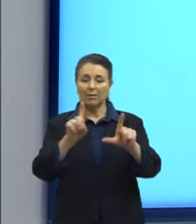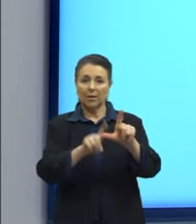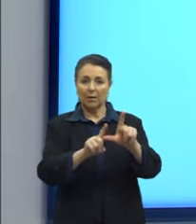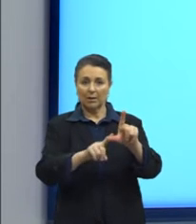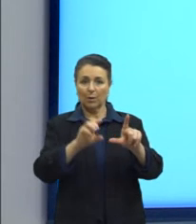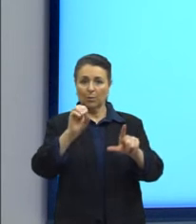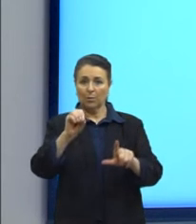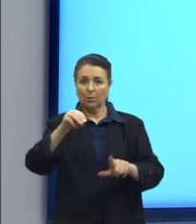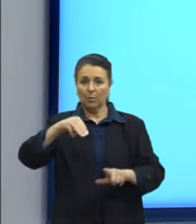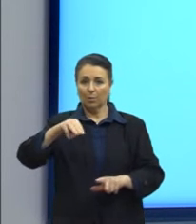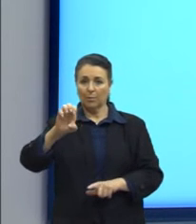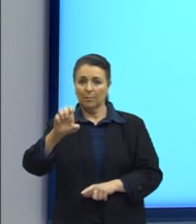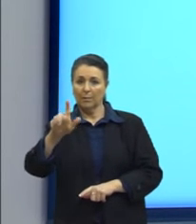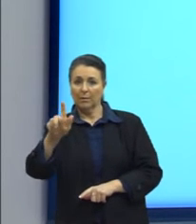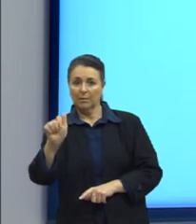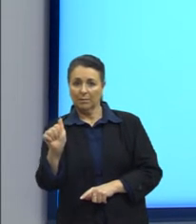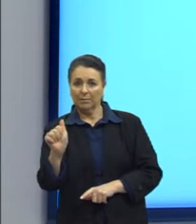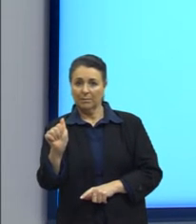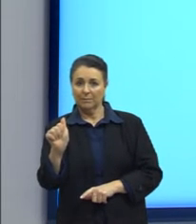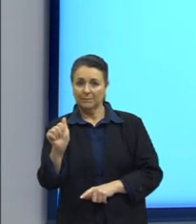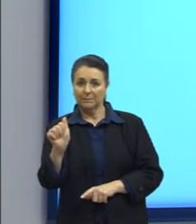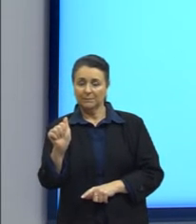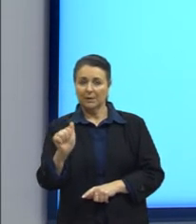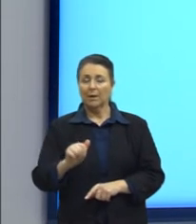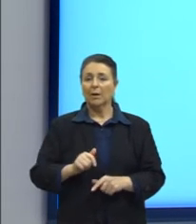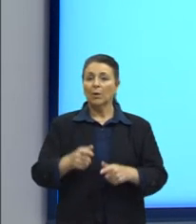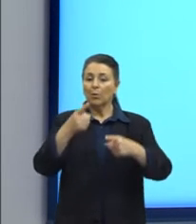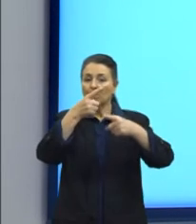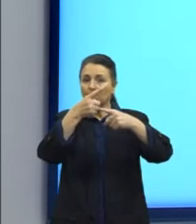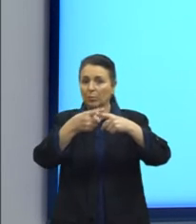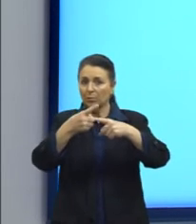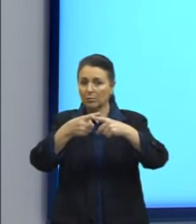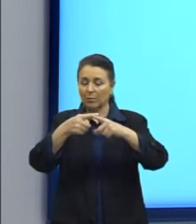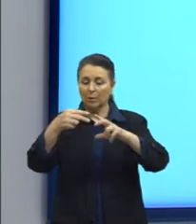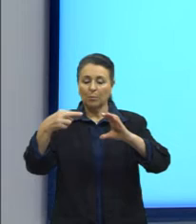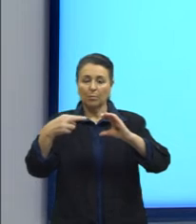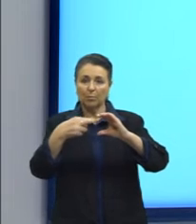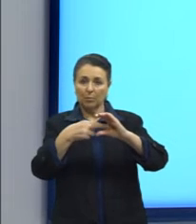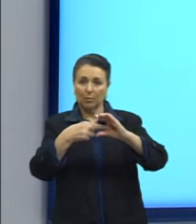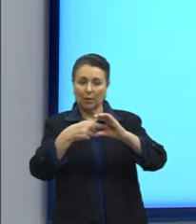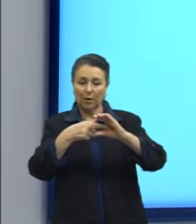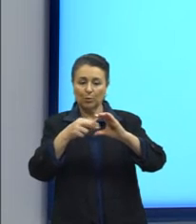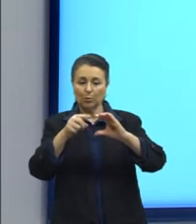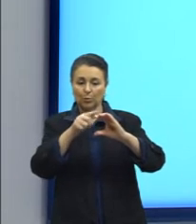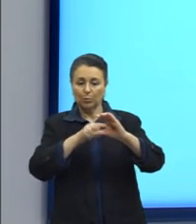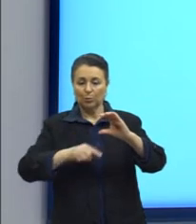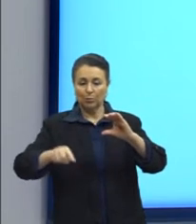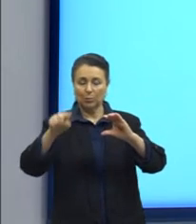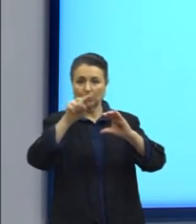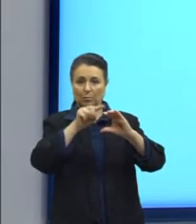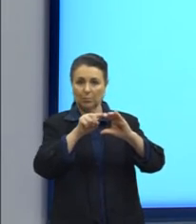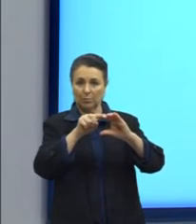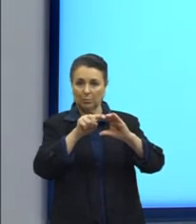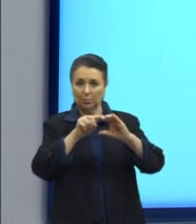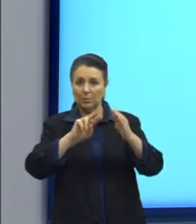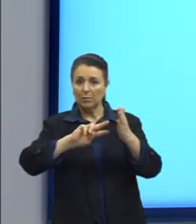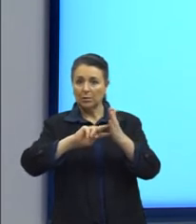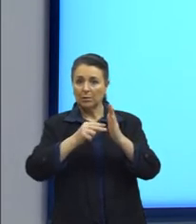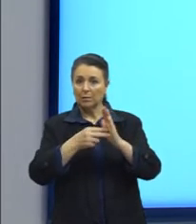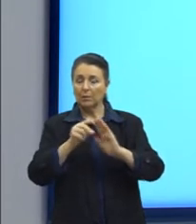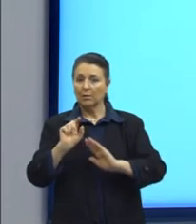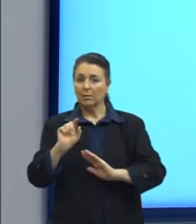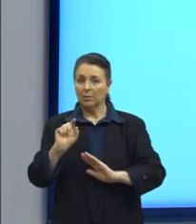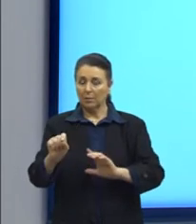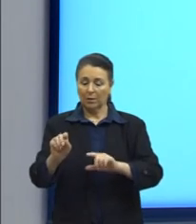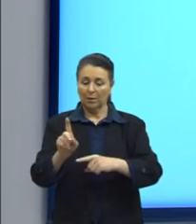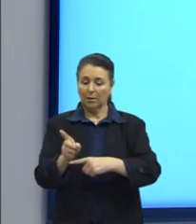tá que a gente chama assim multiplicado então pelo raio desse círculo que que isso quer dizer que a minha